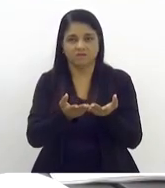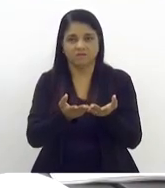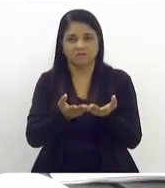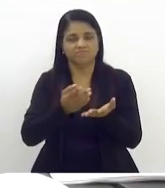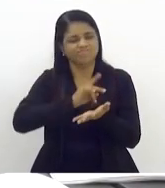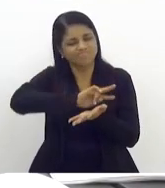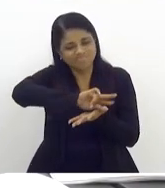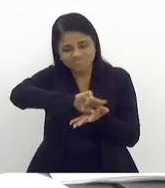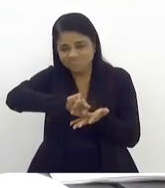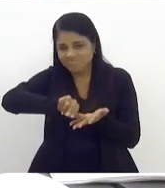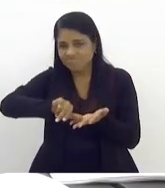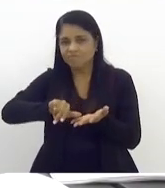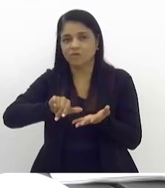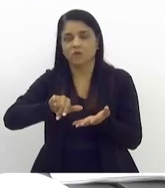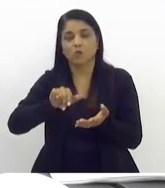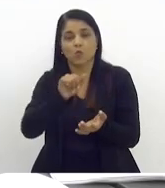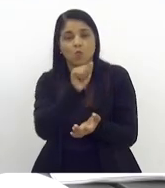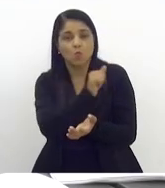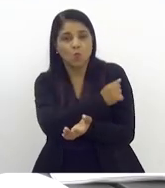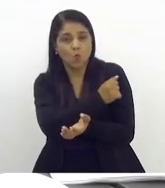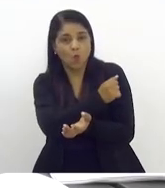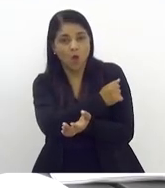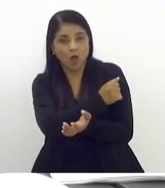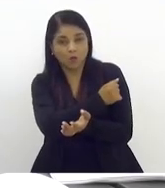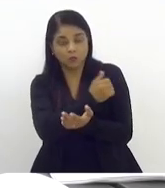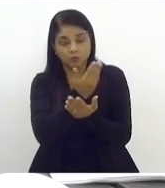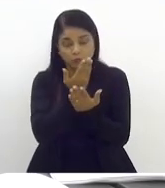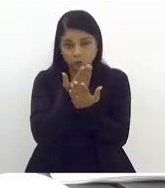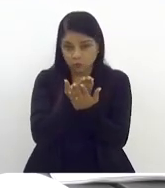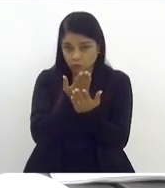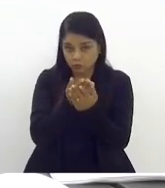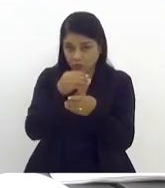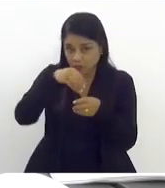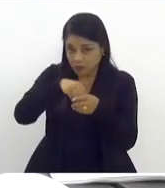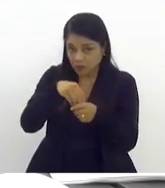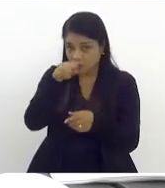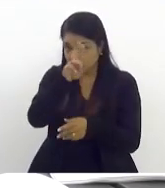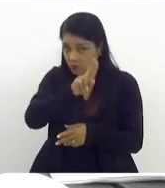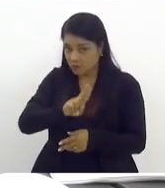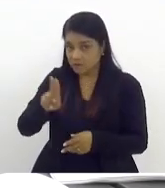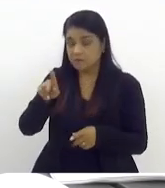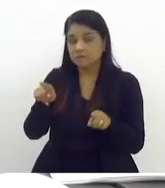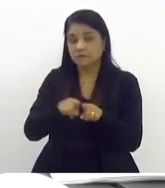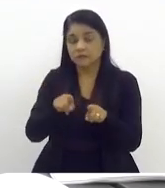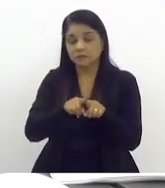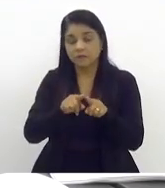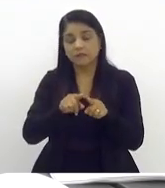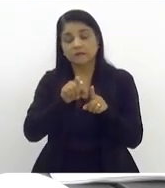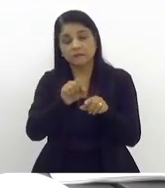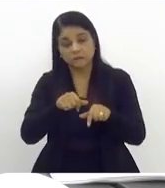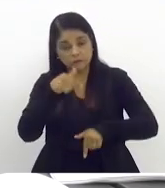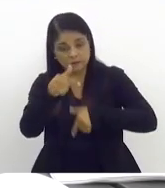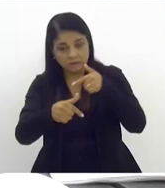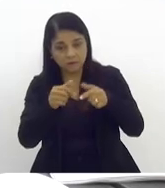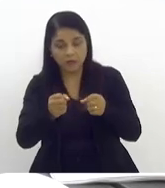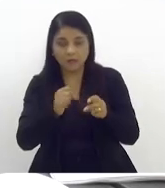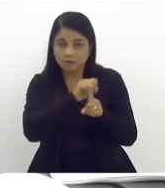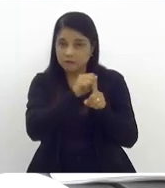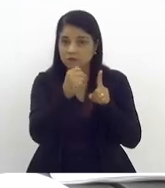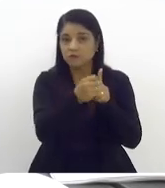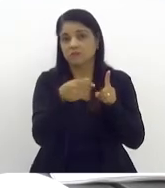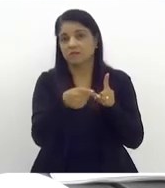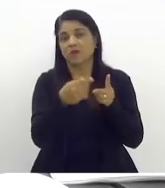não só o estudante tenha condições de estudar na universidade, mas para que serviços sejam prestados para a sociedade. Por exemplo, como é